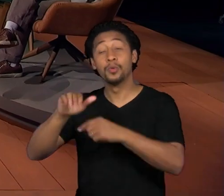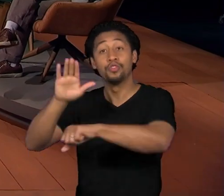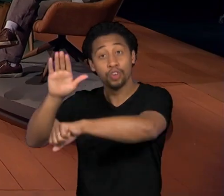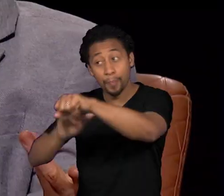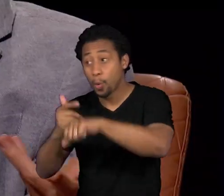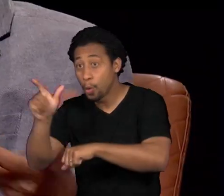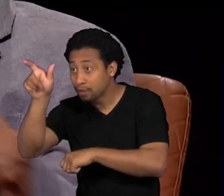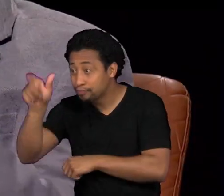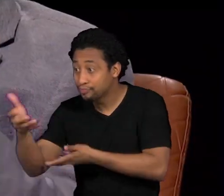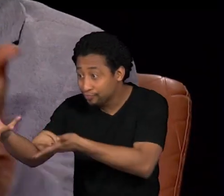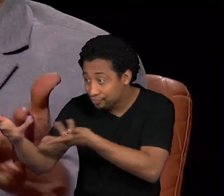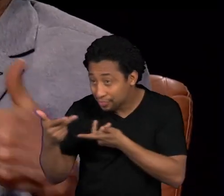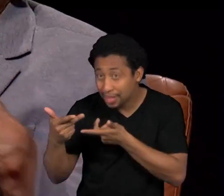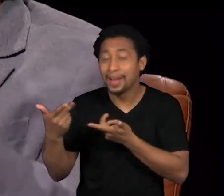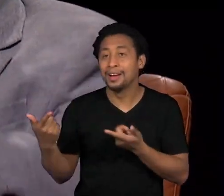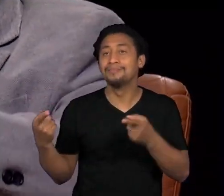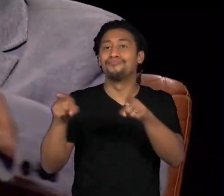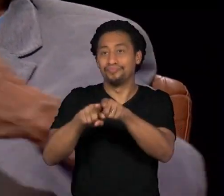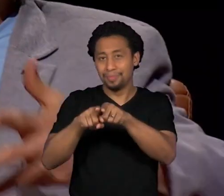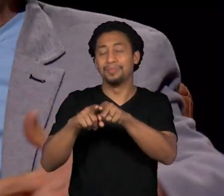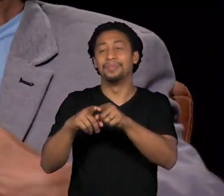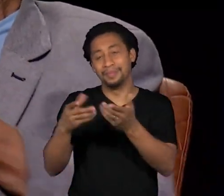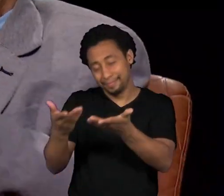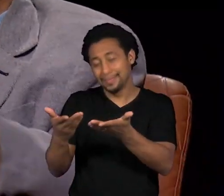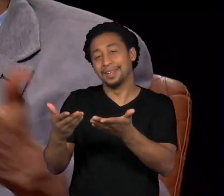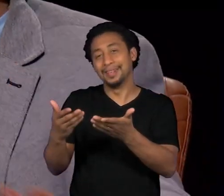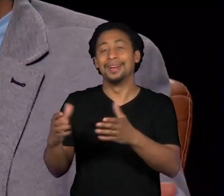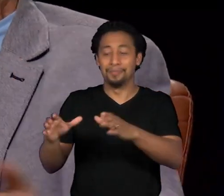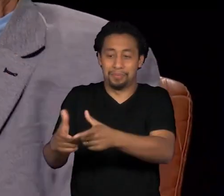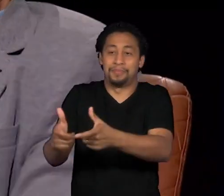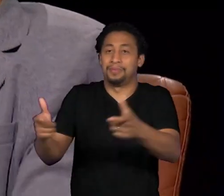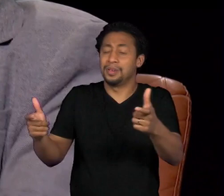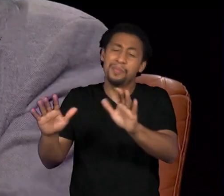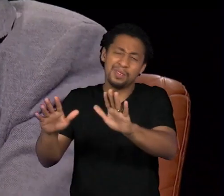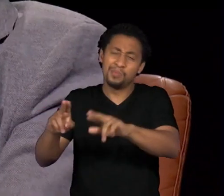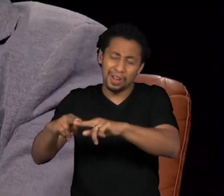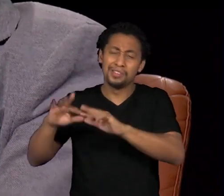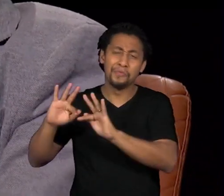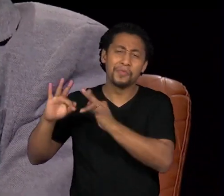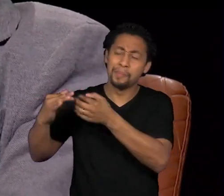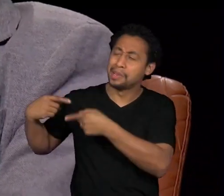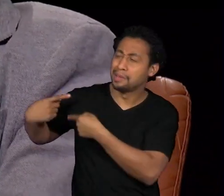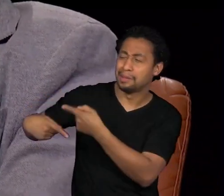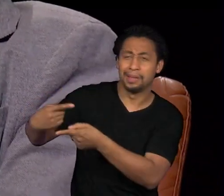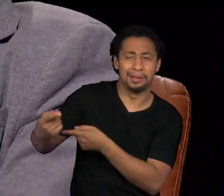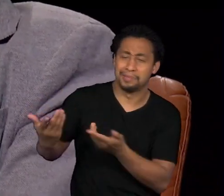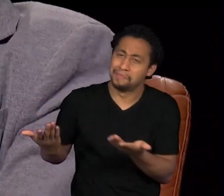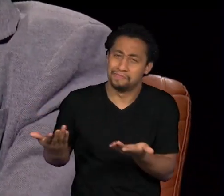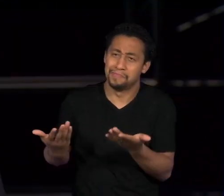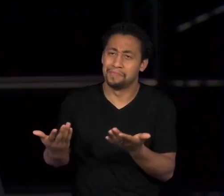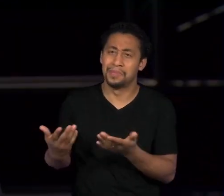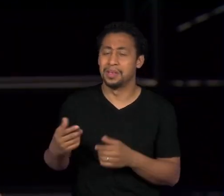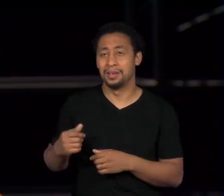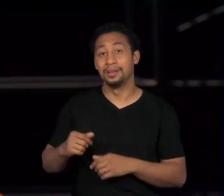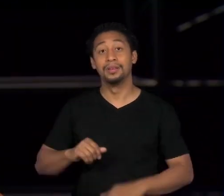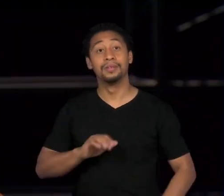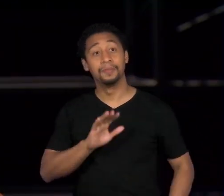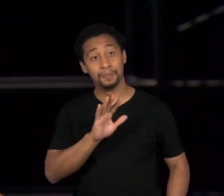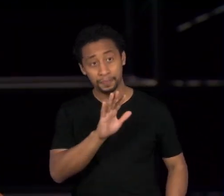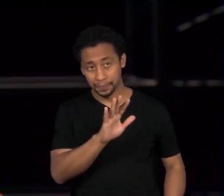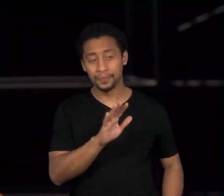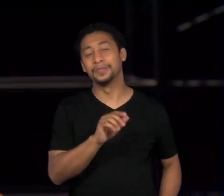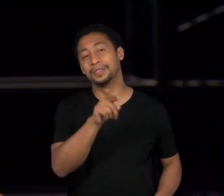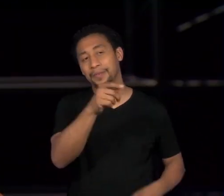Almeidas era por conta disso por conta dessa dessa questão filial né de de sermos irmãos não é agora você disse que lá no